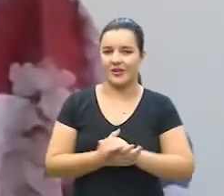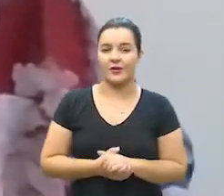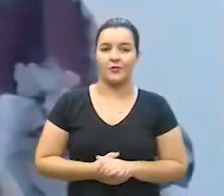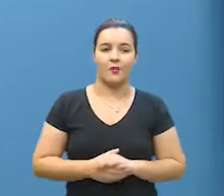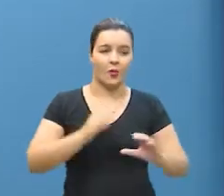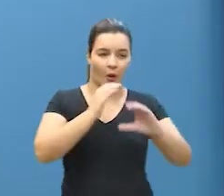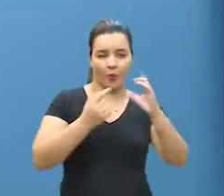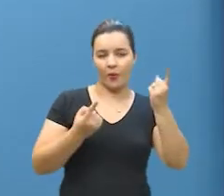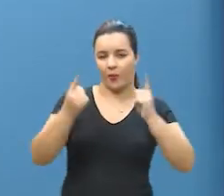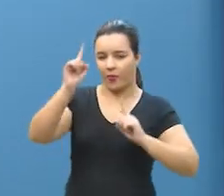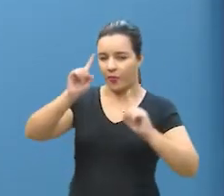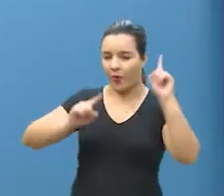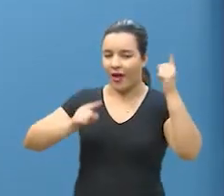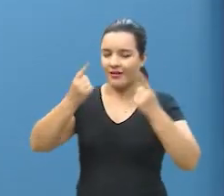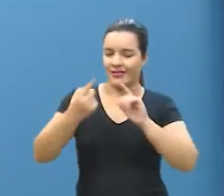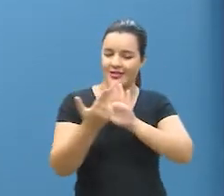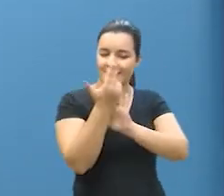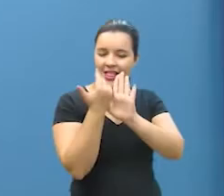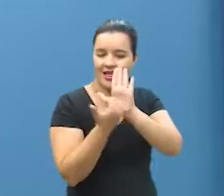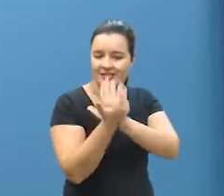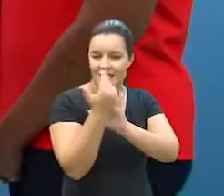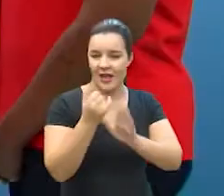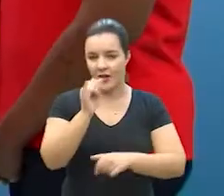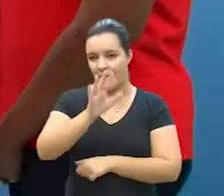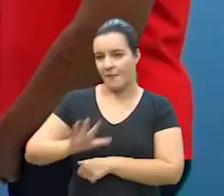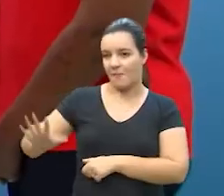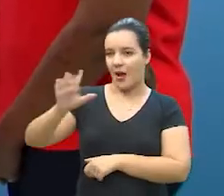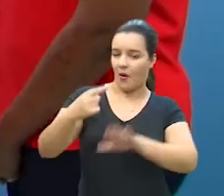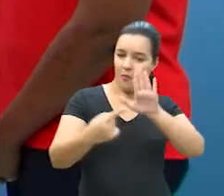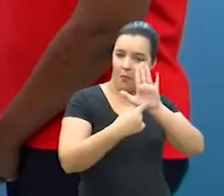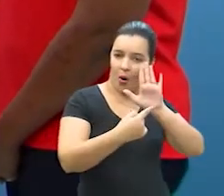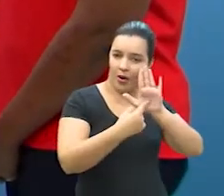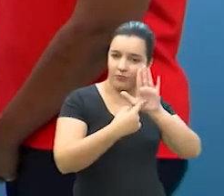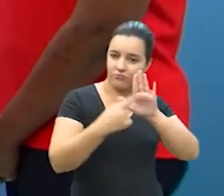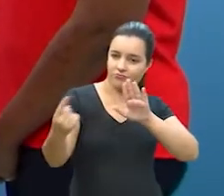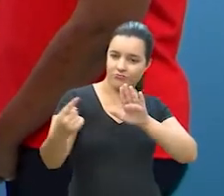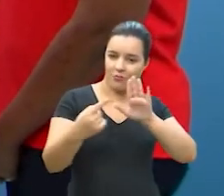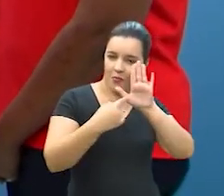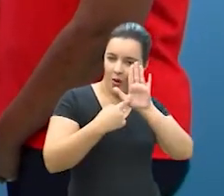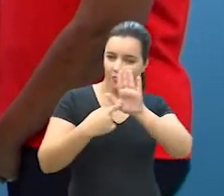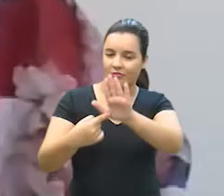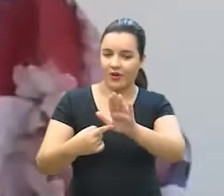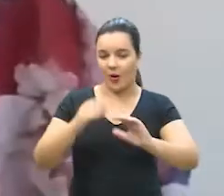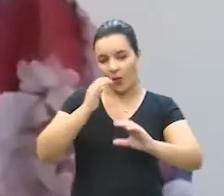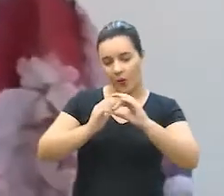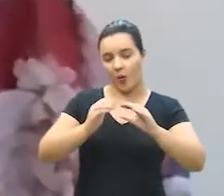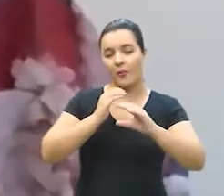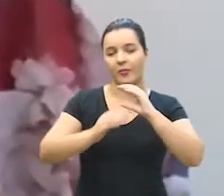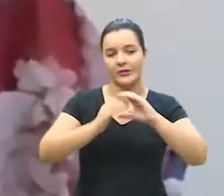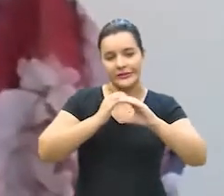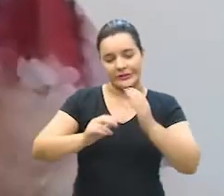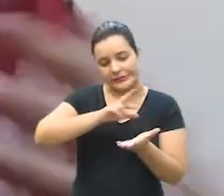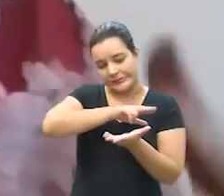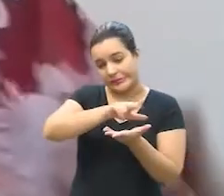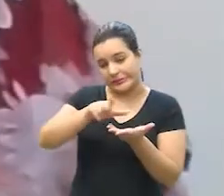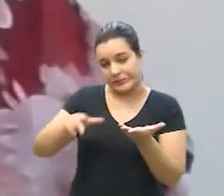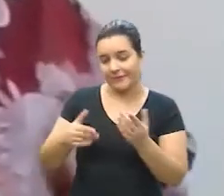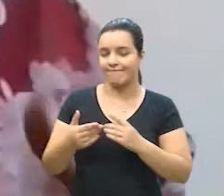com gestos, com figuras, com imagens. Então, a gente tem uma pluralidade de recursos